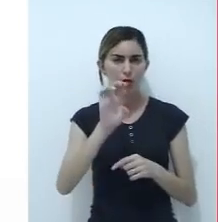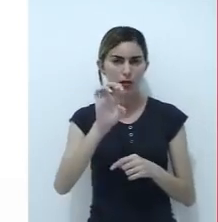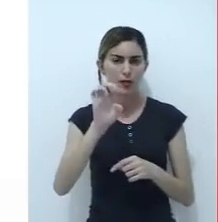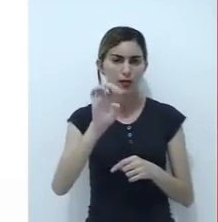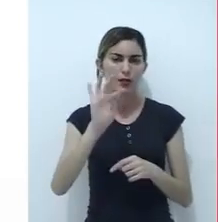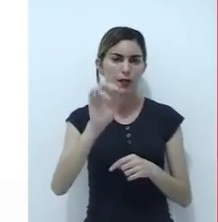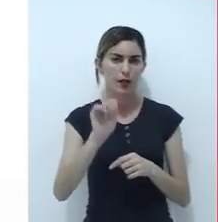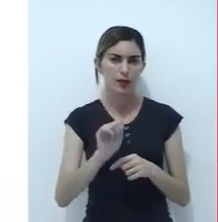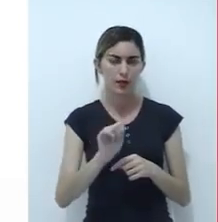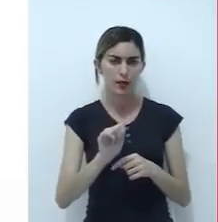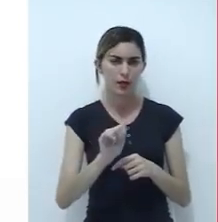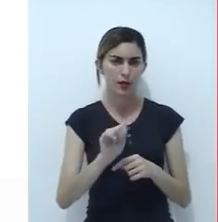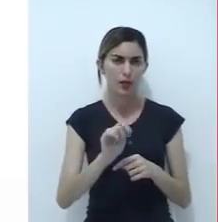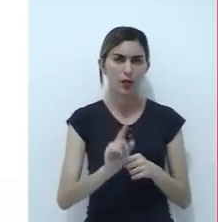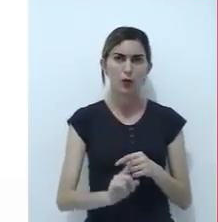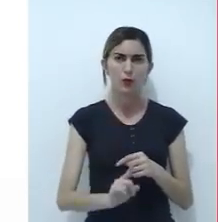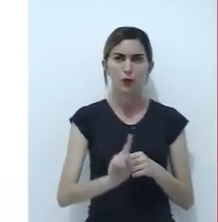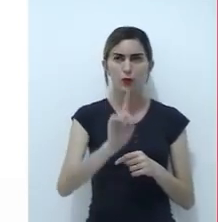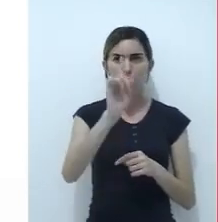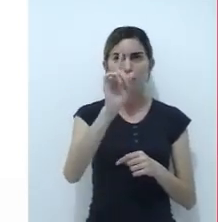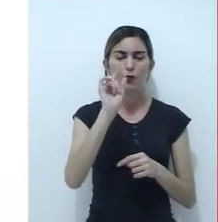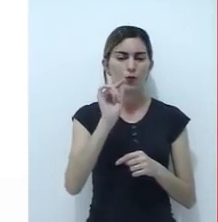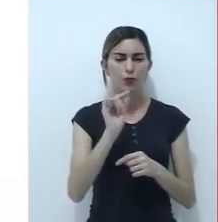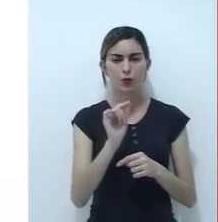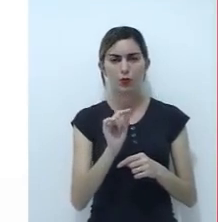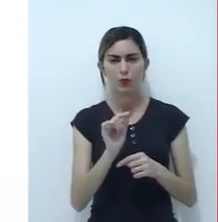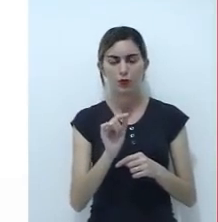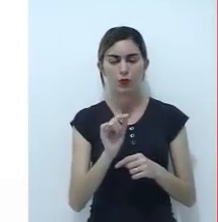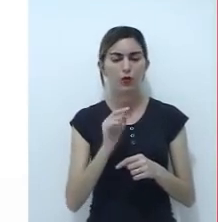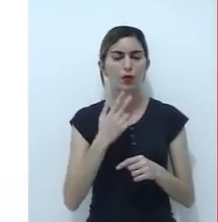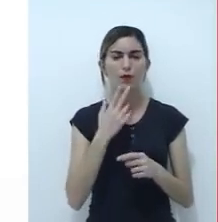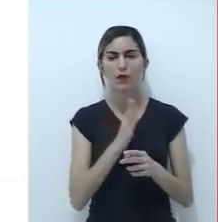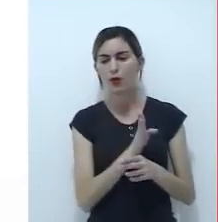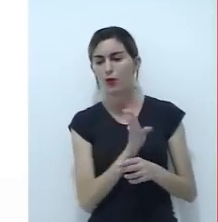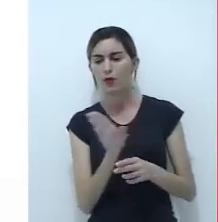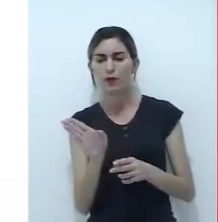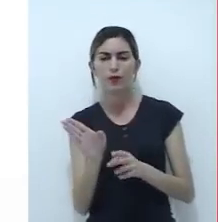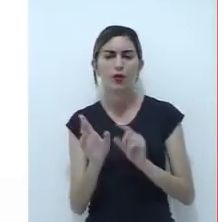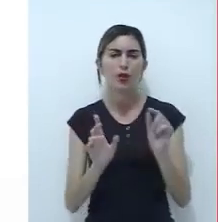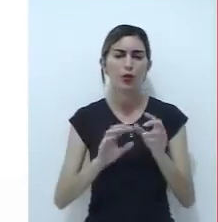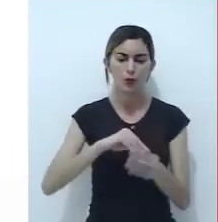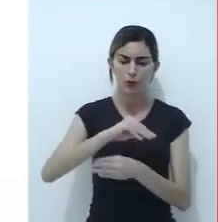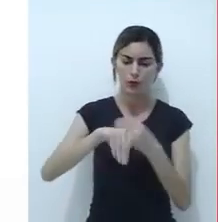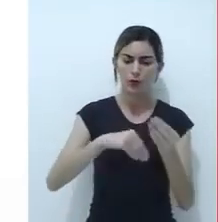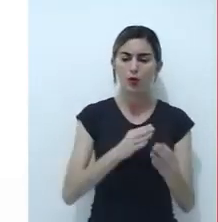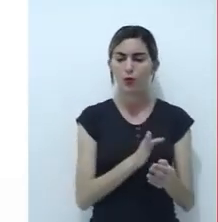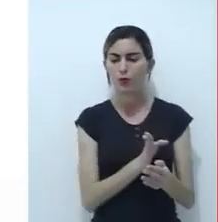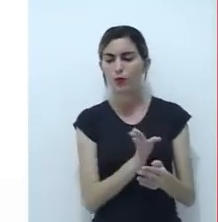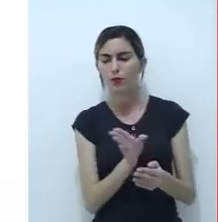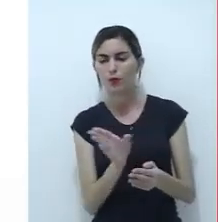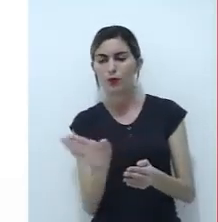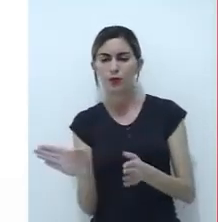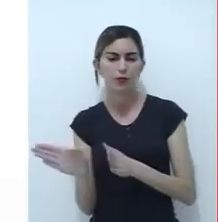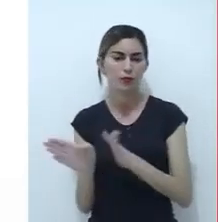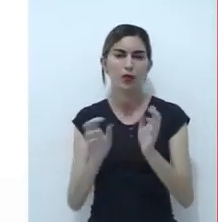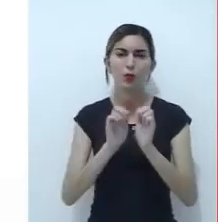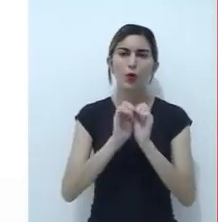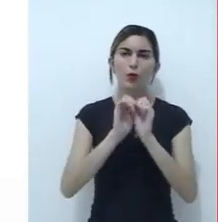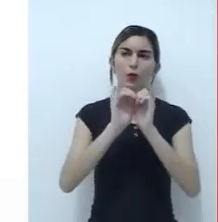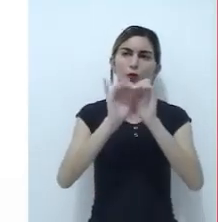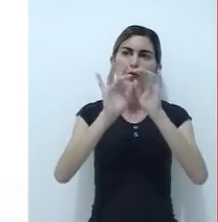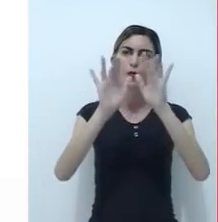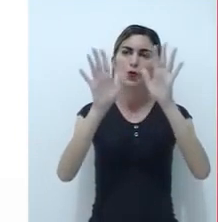ela inclinada. Essa seta inclinada, ela está dizendo que está ocorrendo um desprendimento de